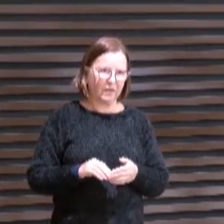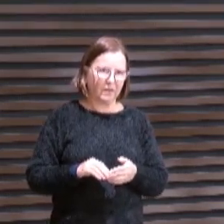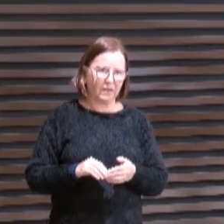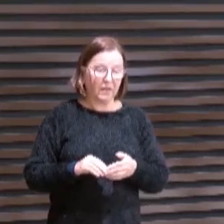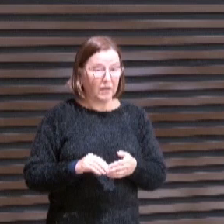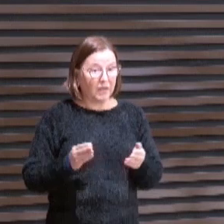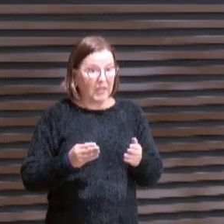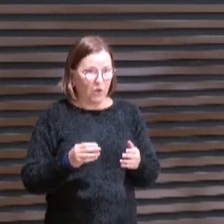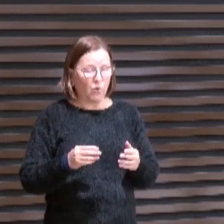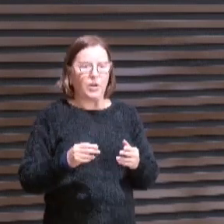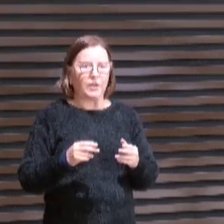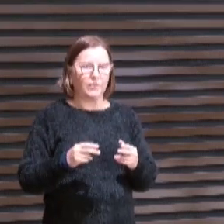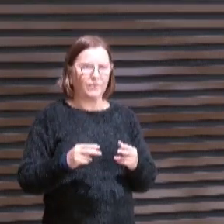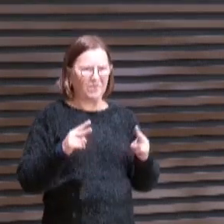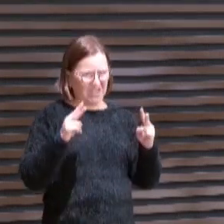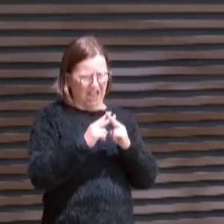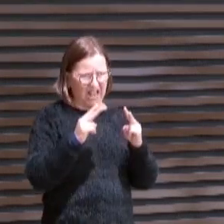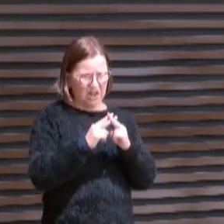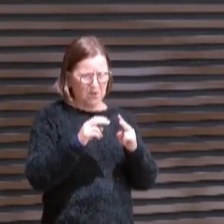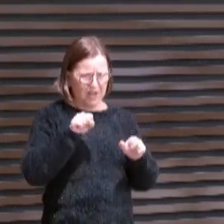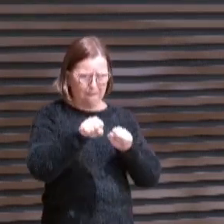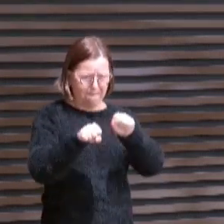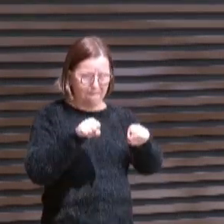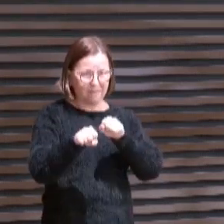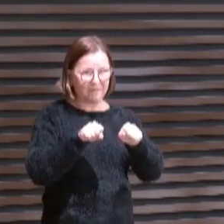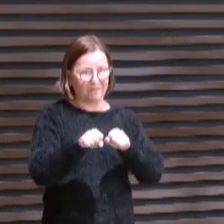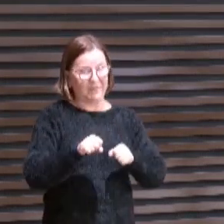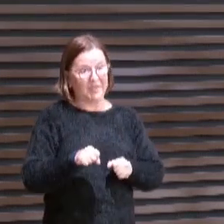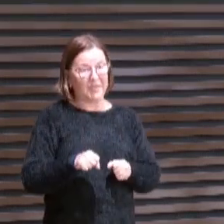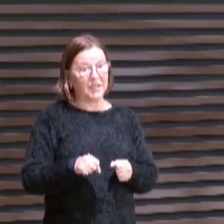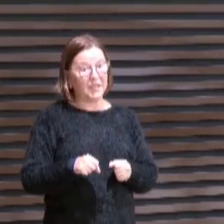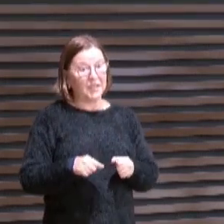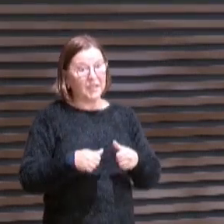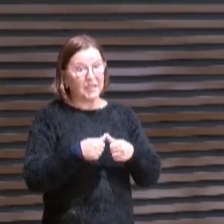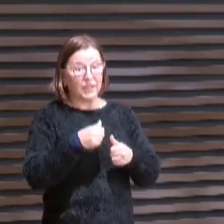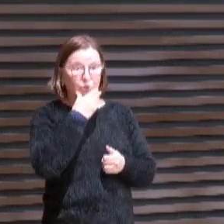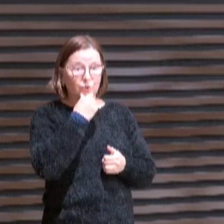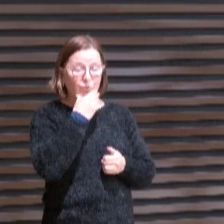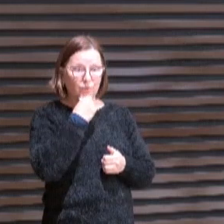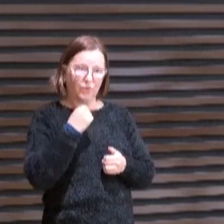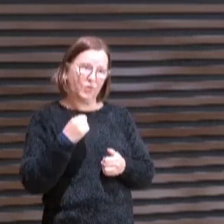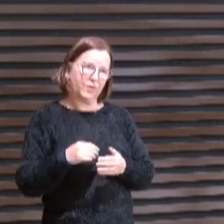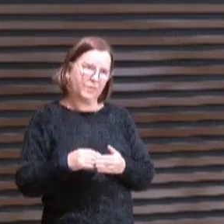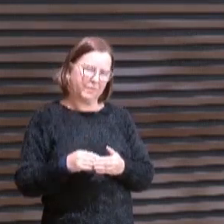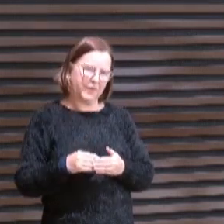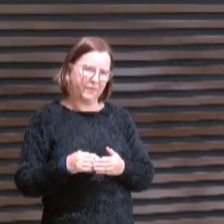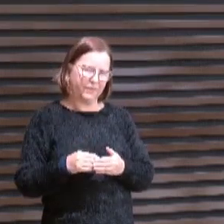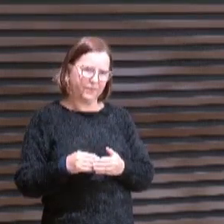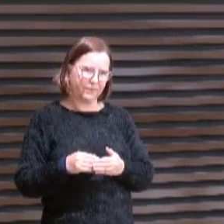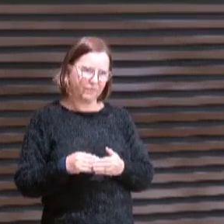perdedor. E Telêmaco entrou com a multidão naquele